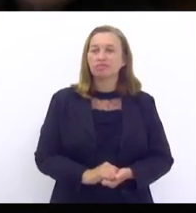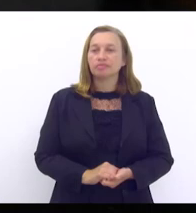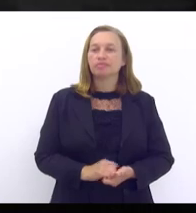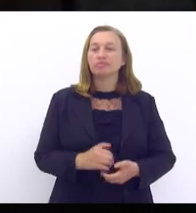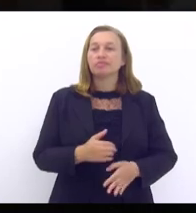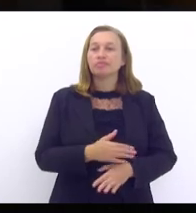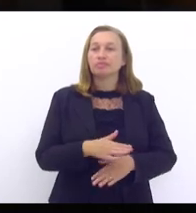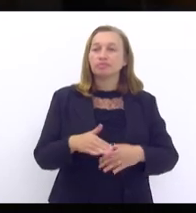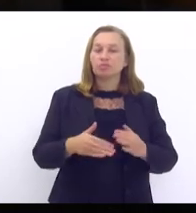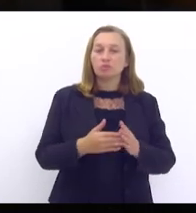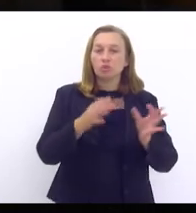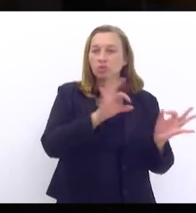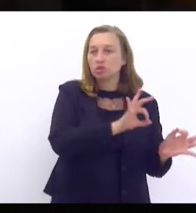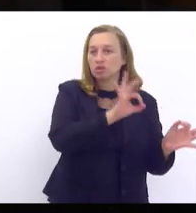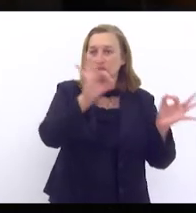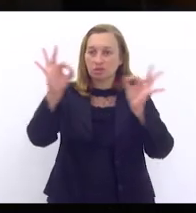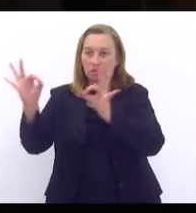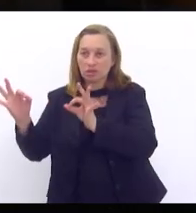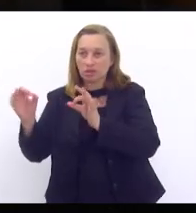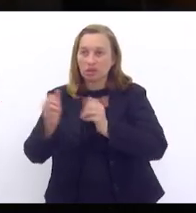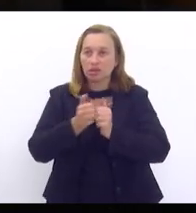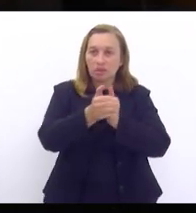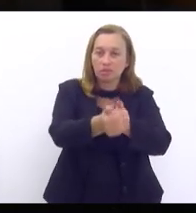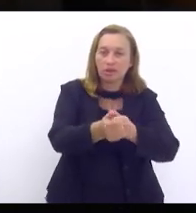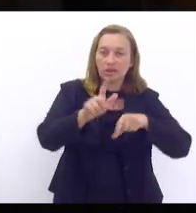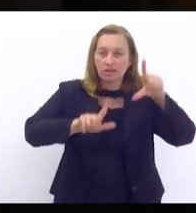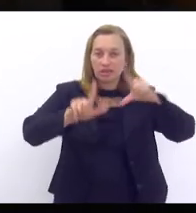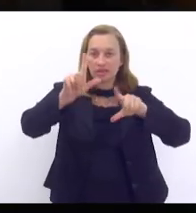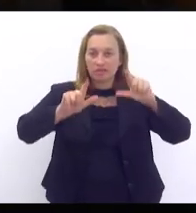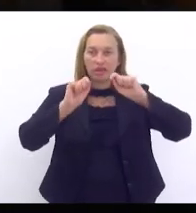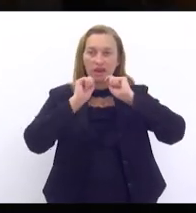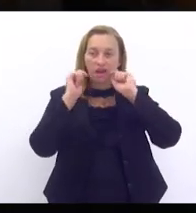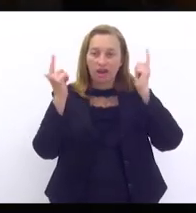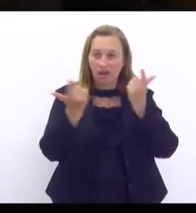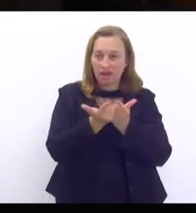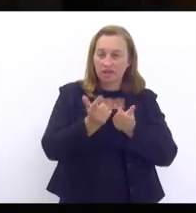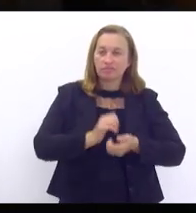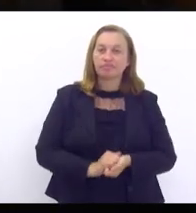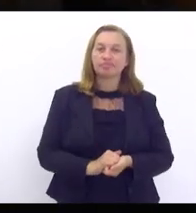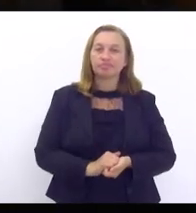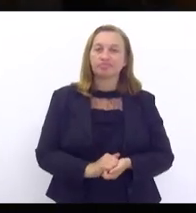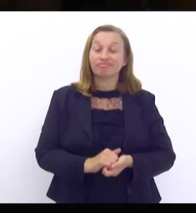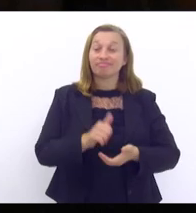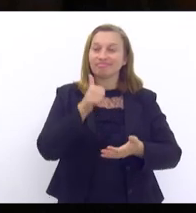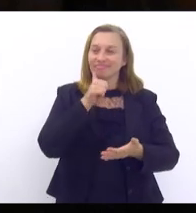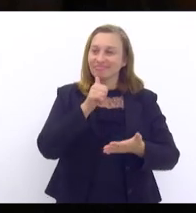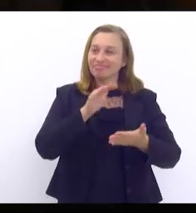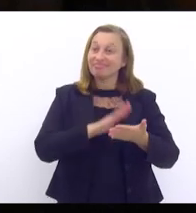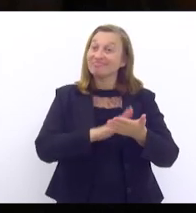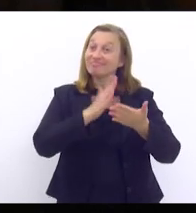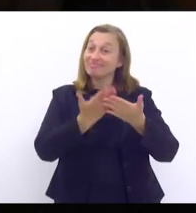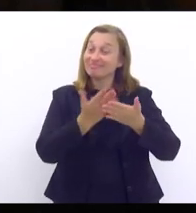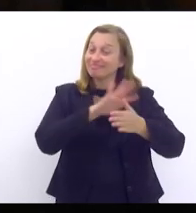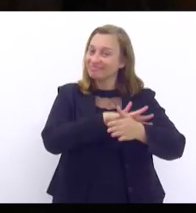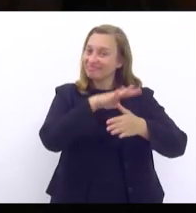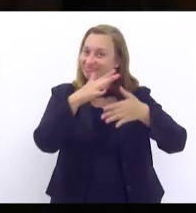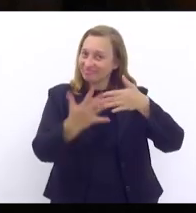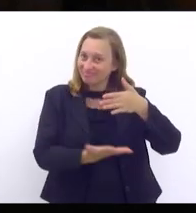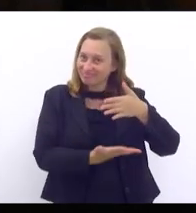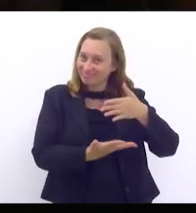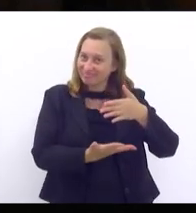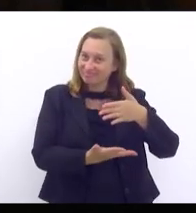Senhoras e senhores telespectadores da TV Alerj, senhora intérprete da língua